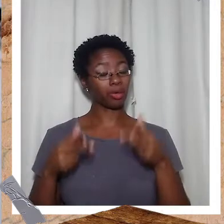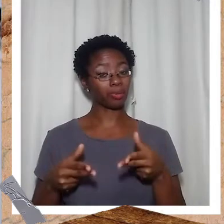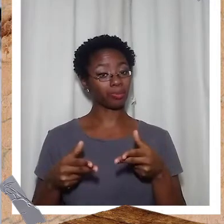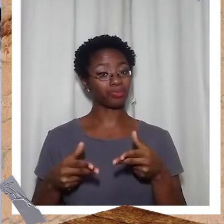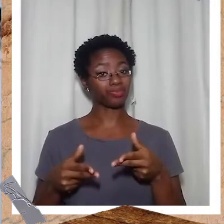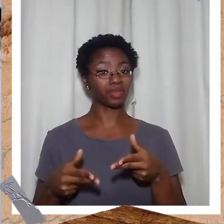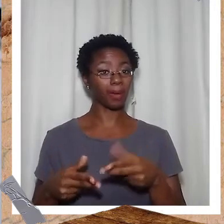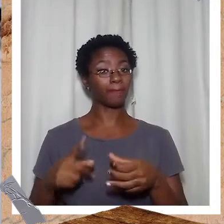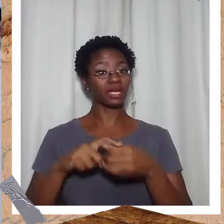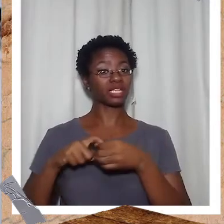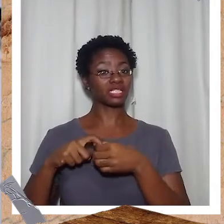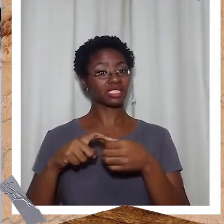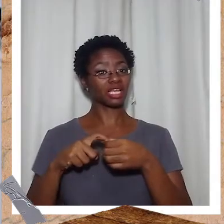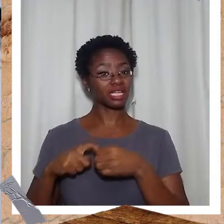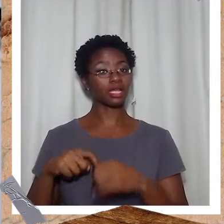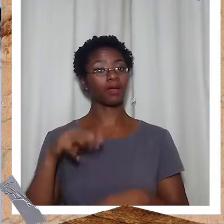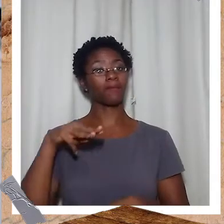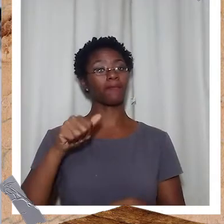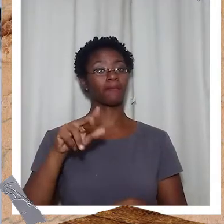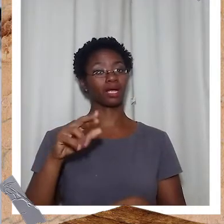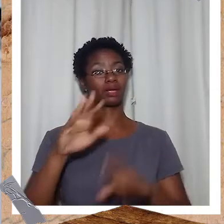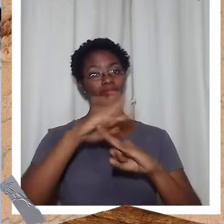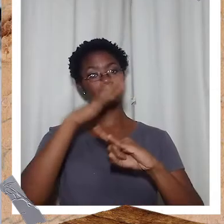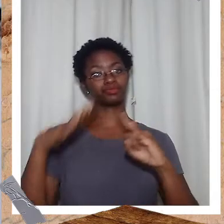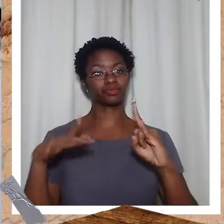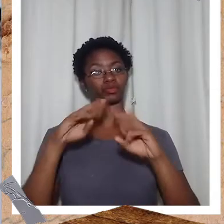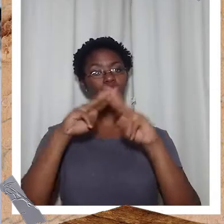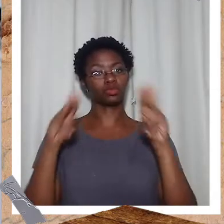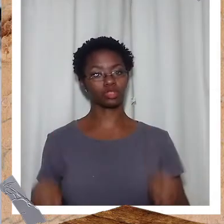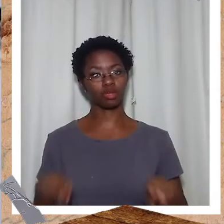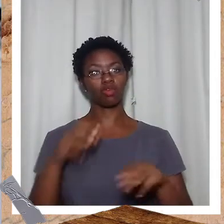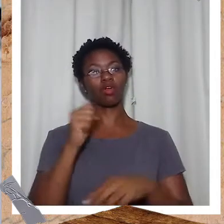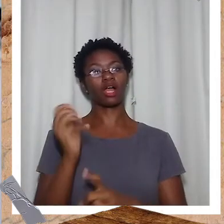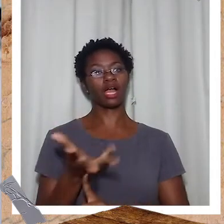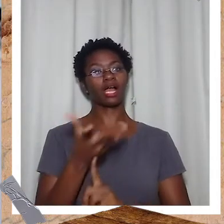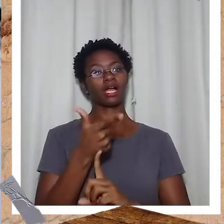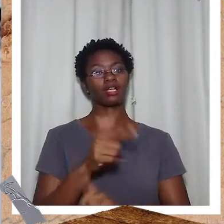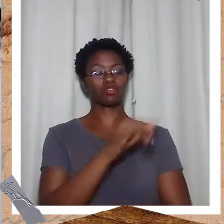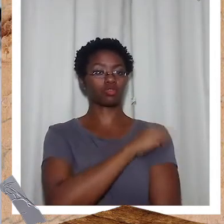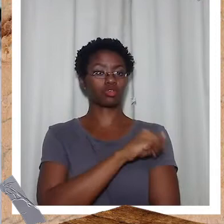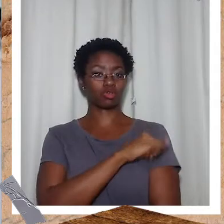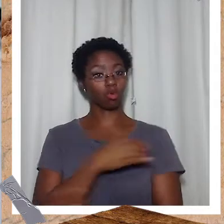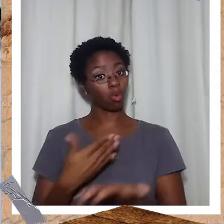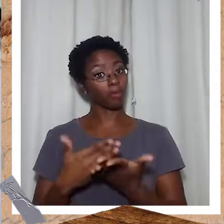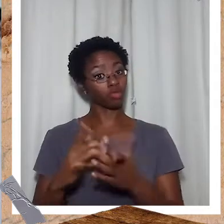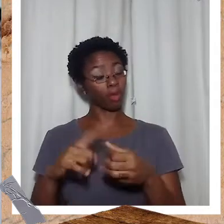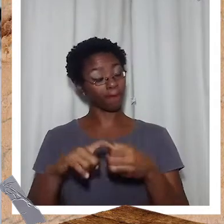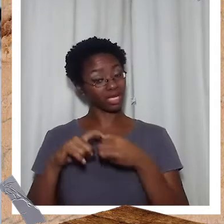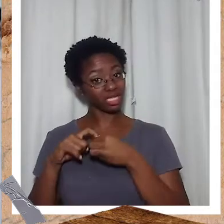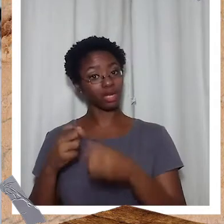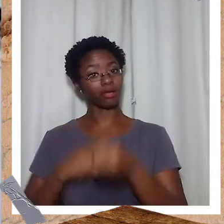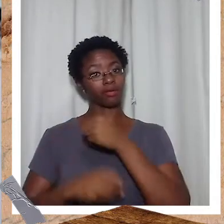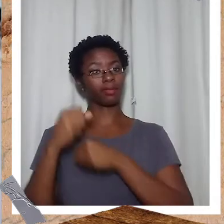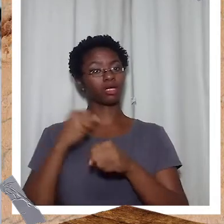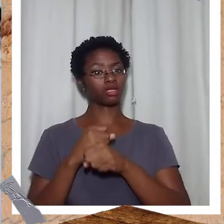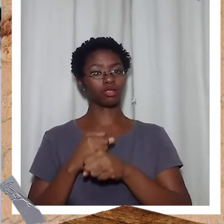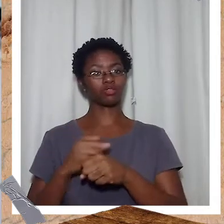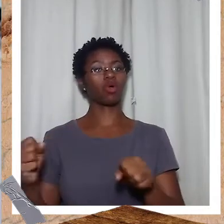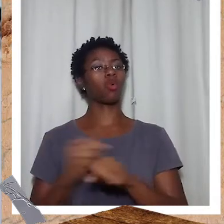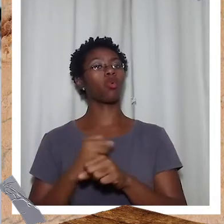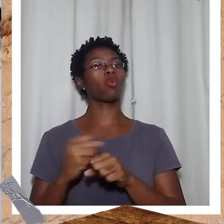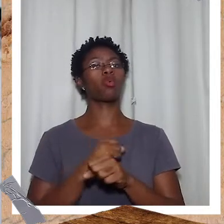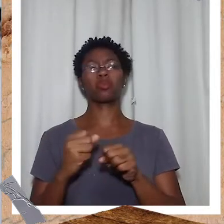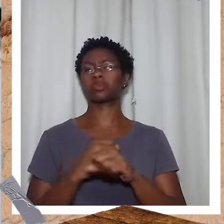do Rio, o MAR. Nós começamos essa parceria no ano passado, certamente o ano mais potente da